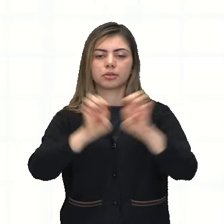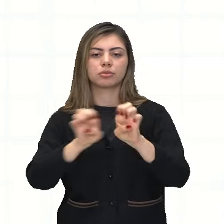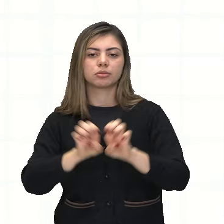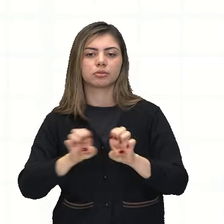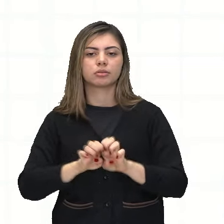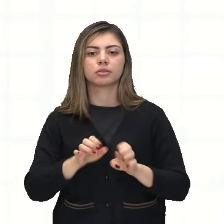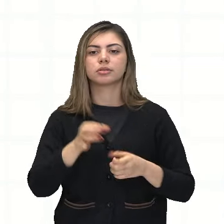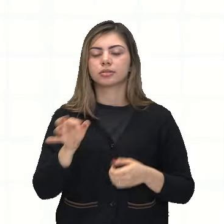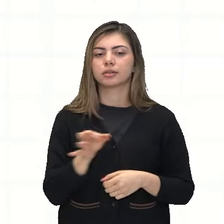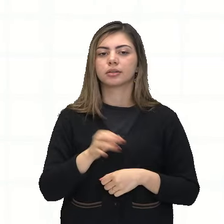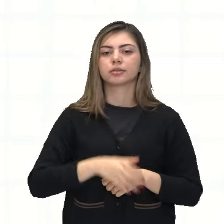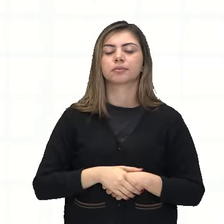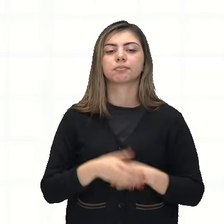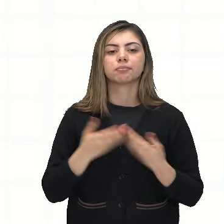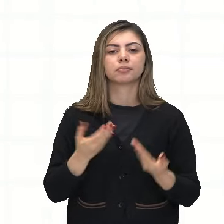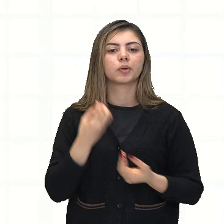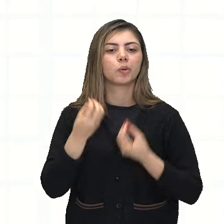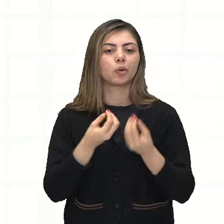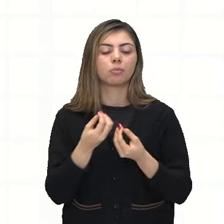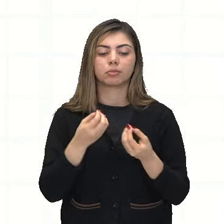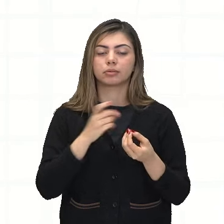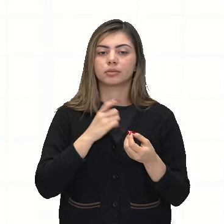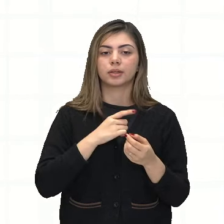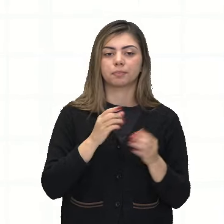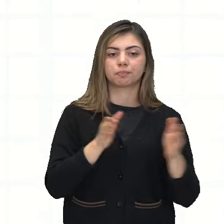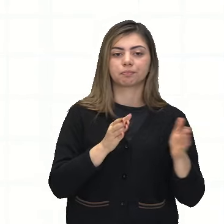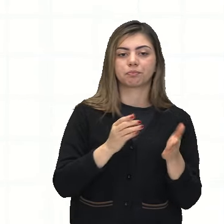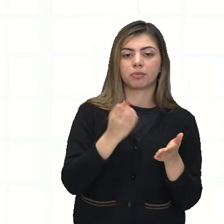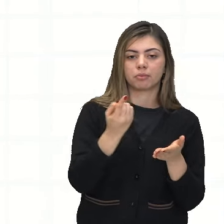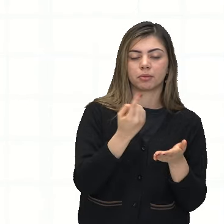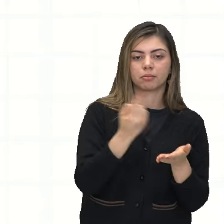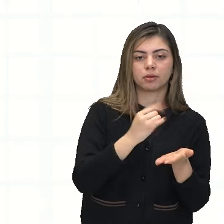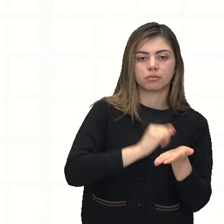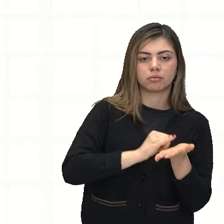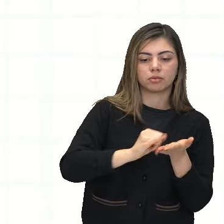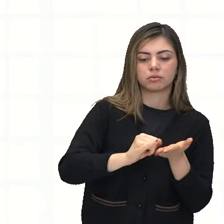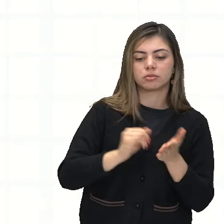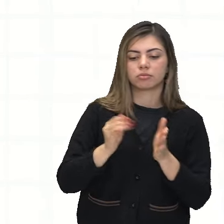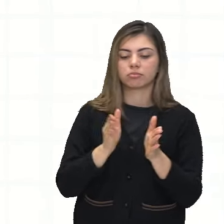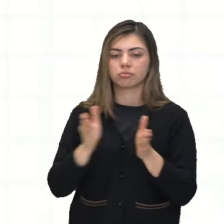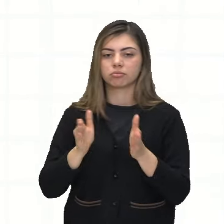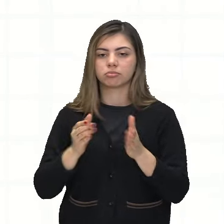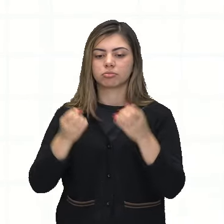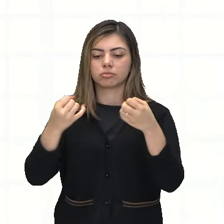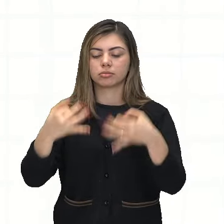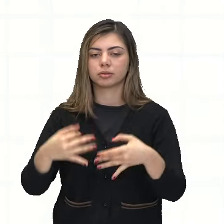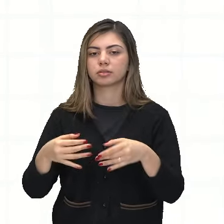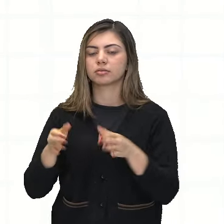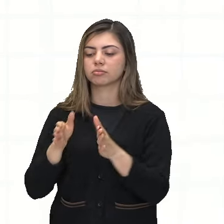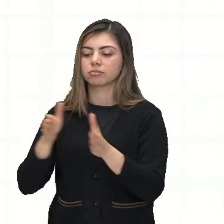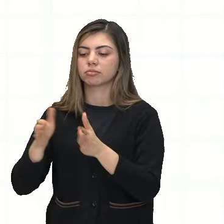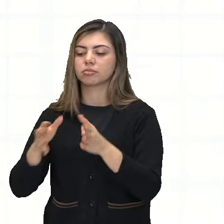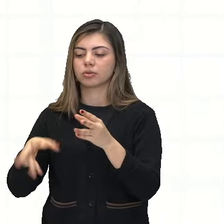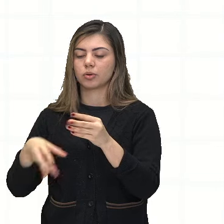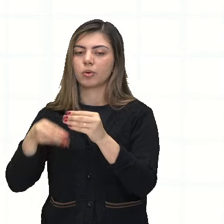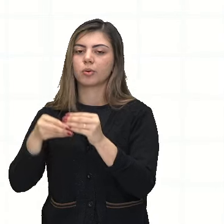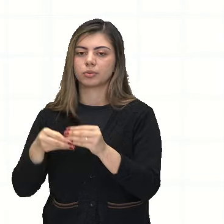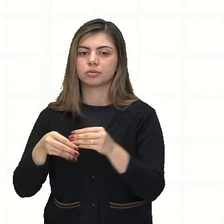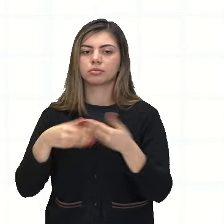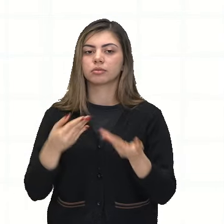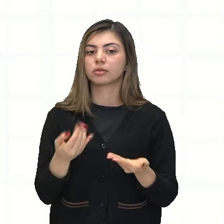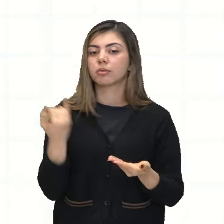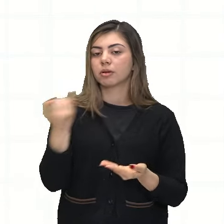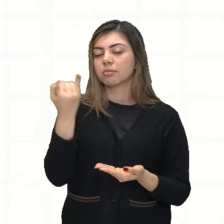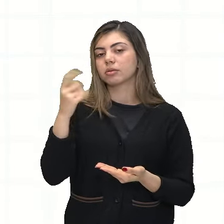estrutura lógica que vai ser a introdução o desenvolvimento e uma conclusão é muito importante a gente